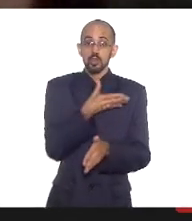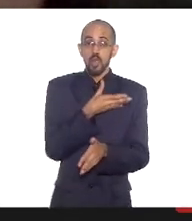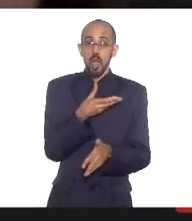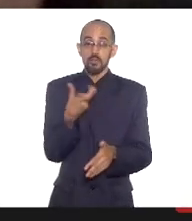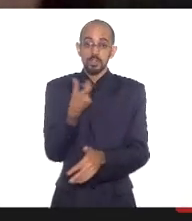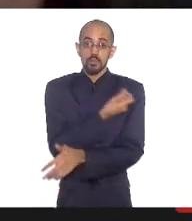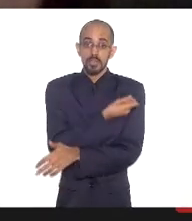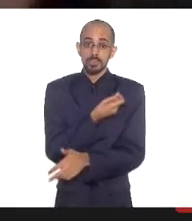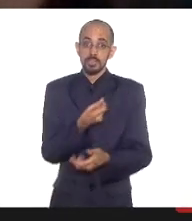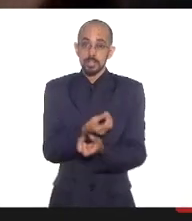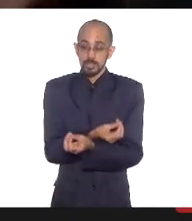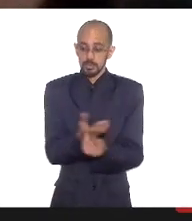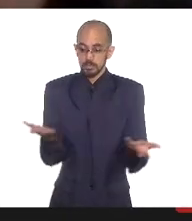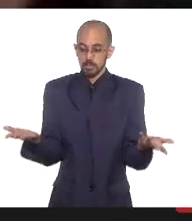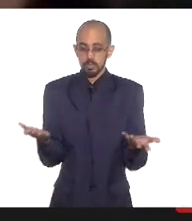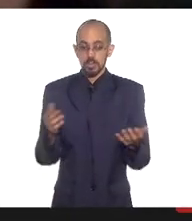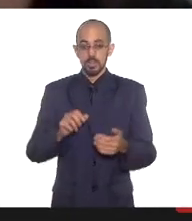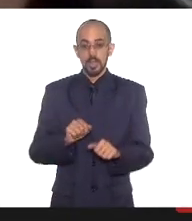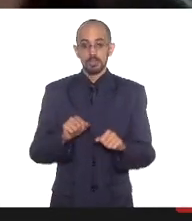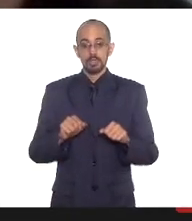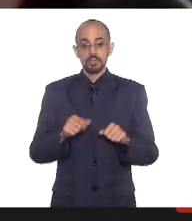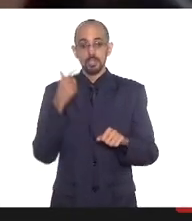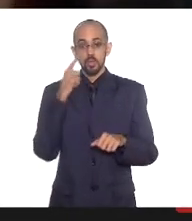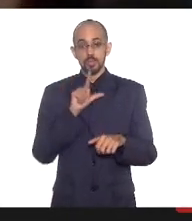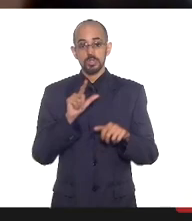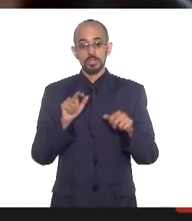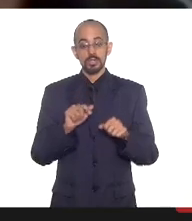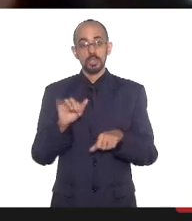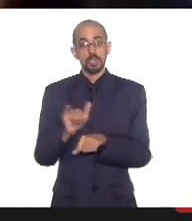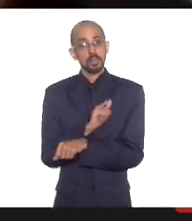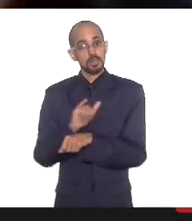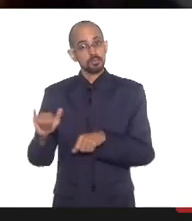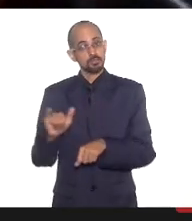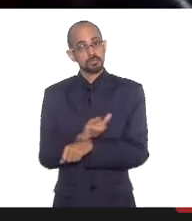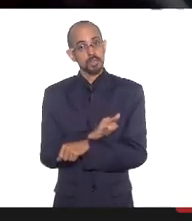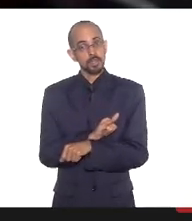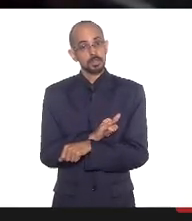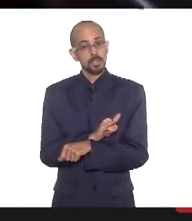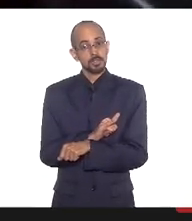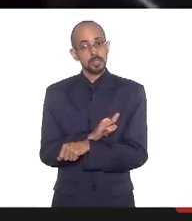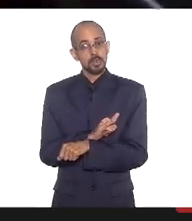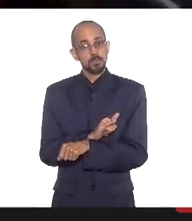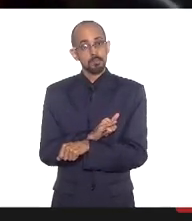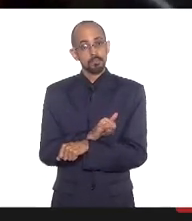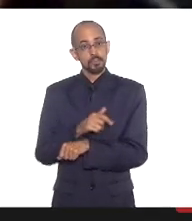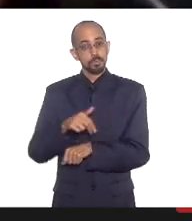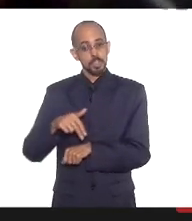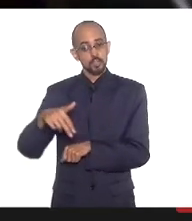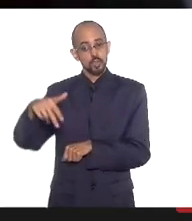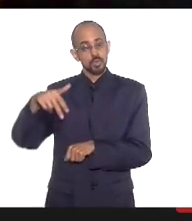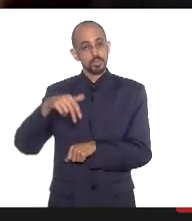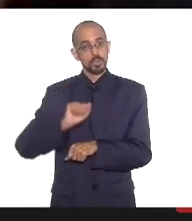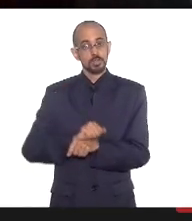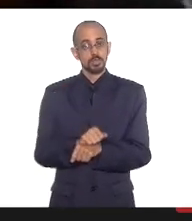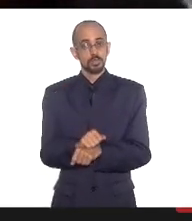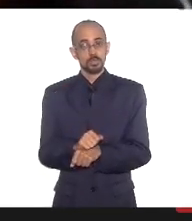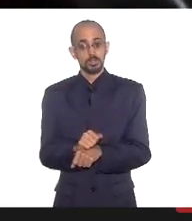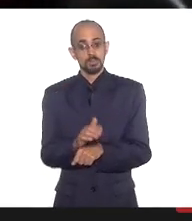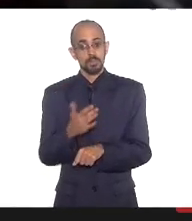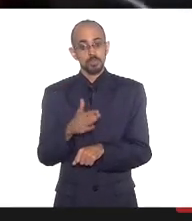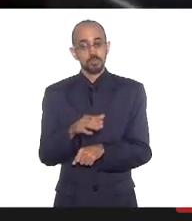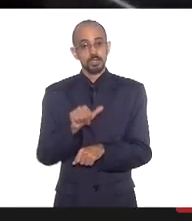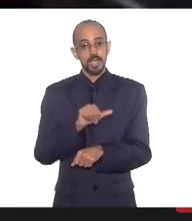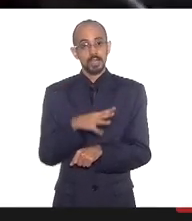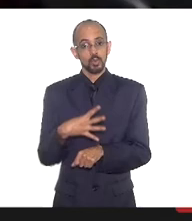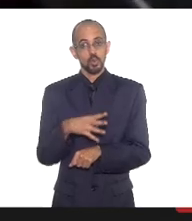produzidas ou disponibilizados que haja Barreiras medidas de restrição de sapo por um período de pelo